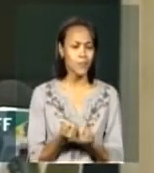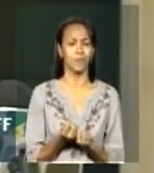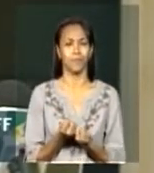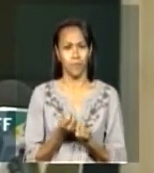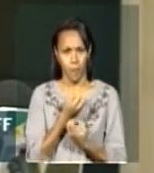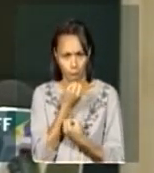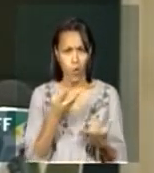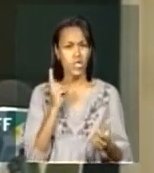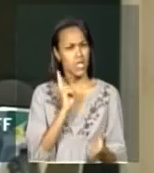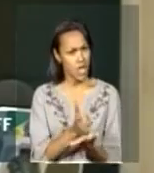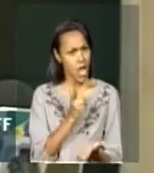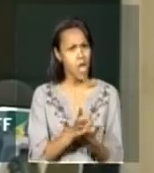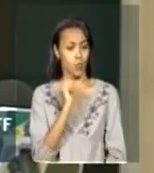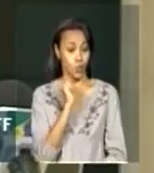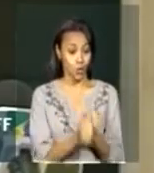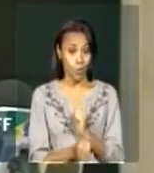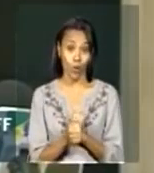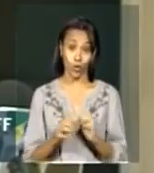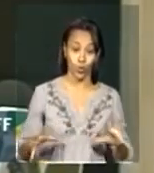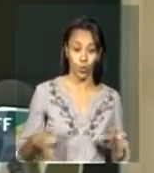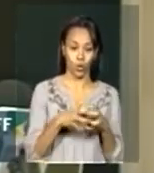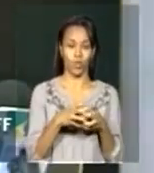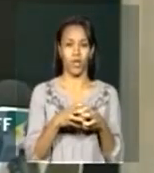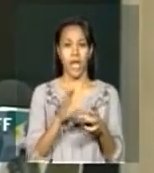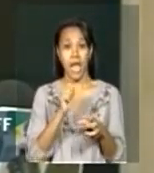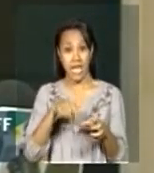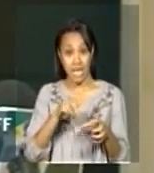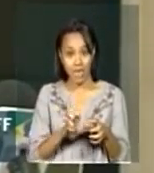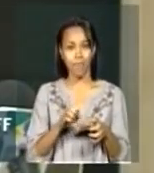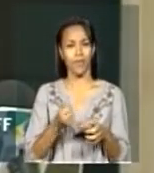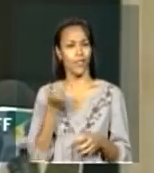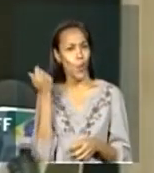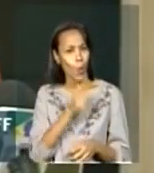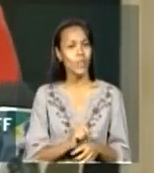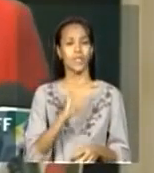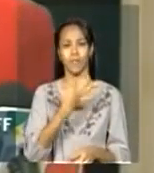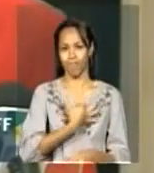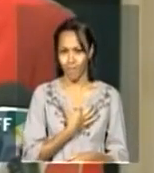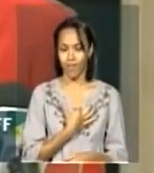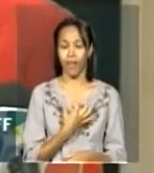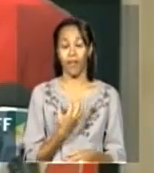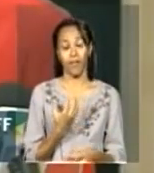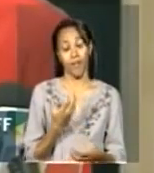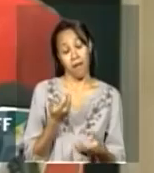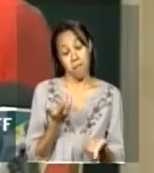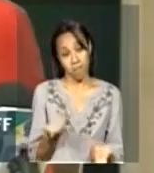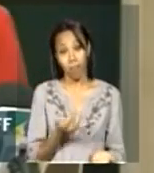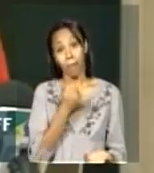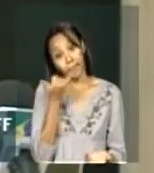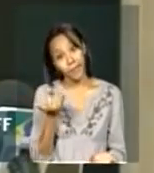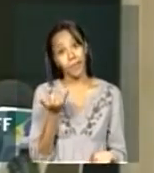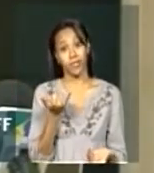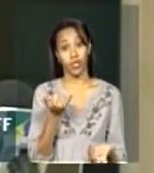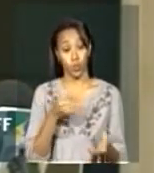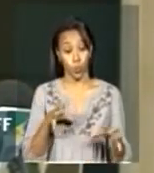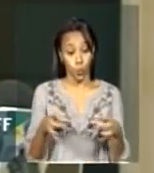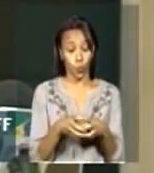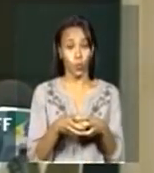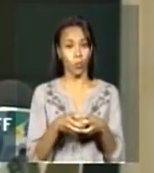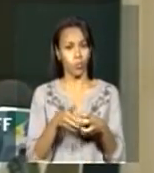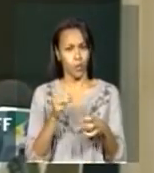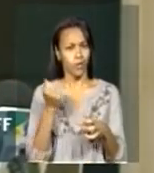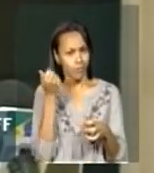sempre nos esportes coletivos a gente leva medalha, mas acontece que apesar de ser o um time completo,